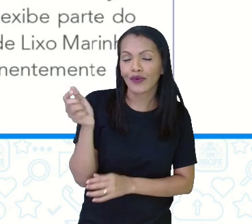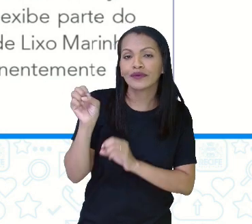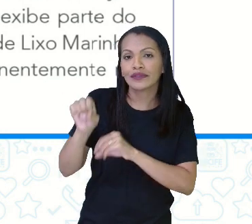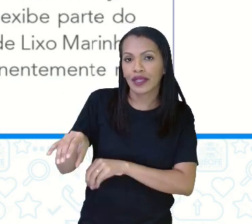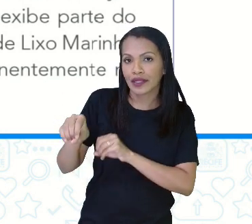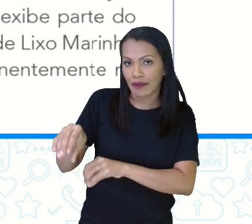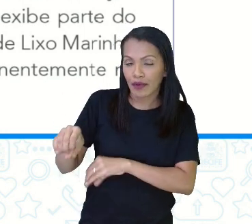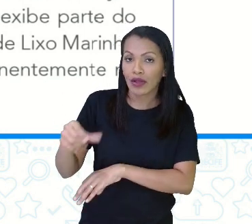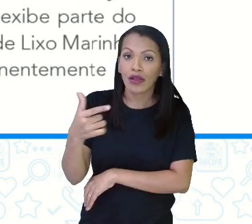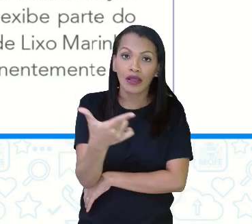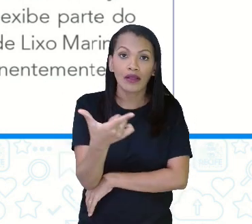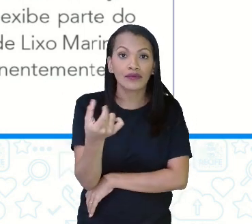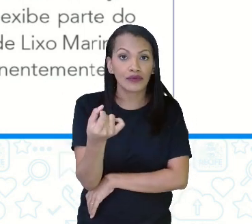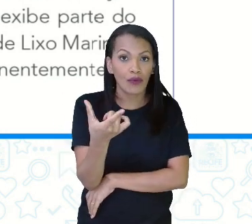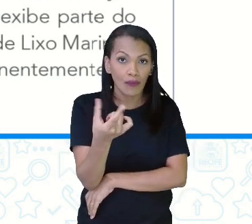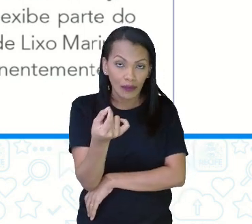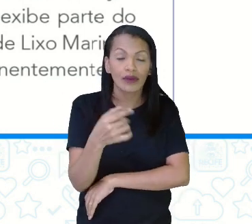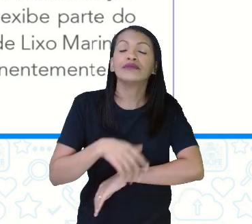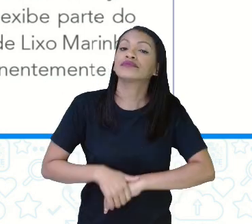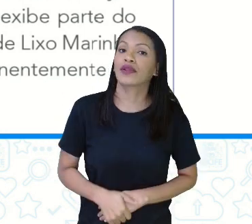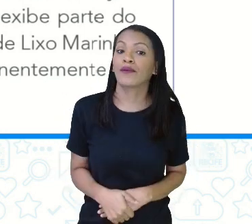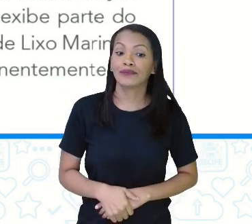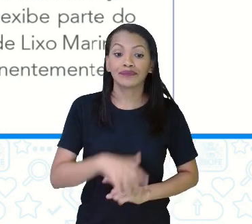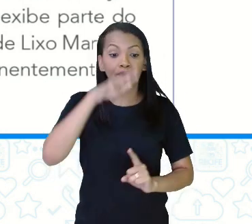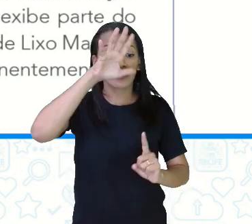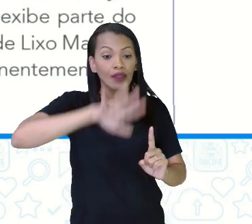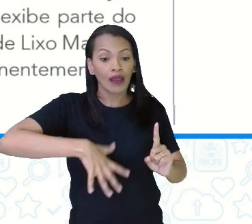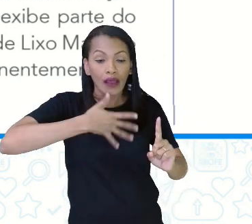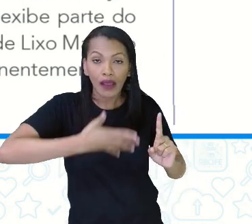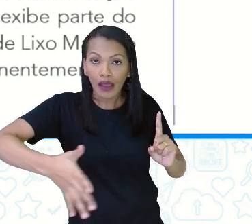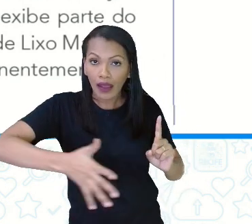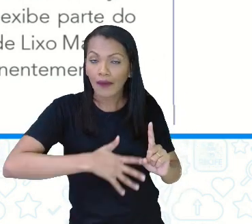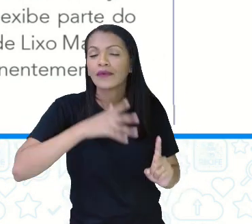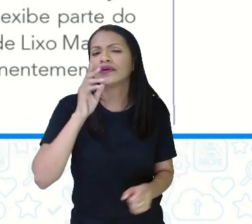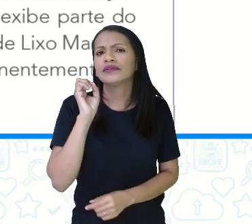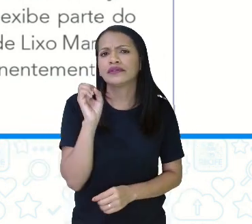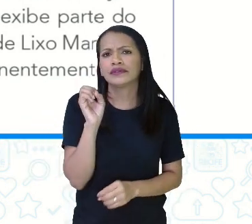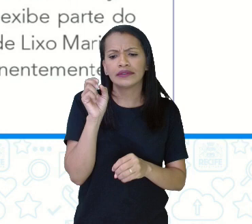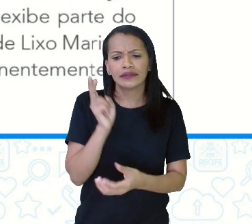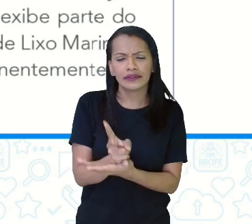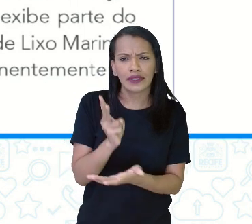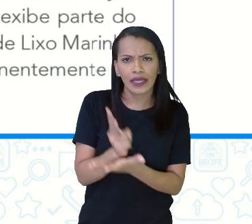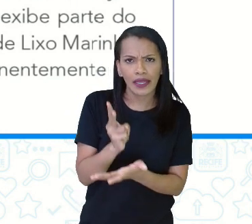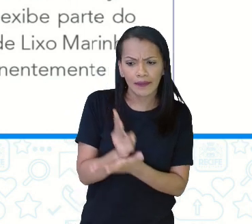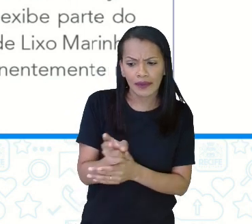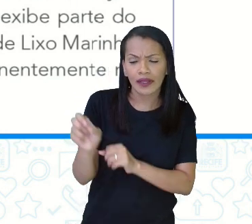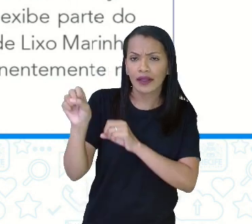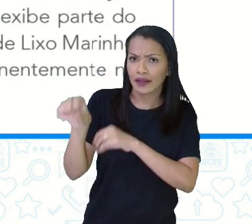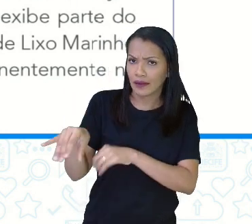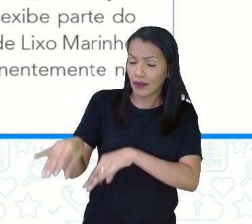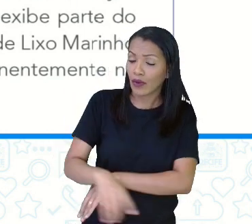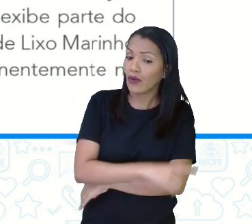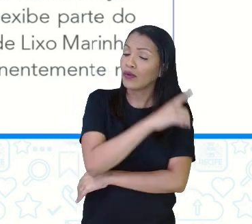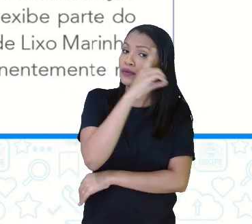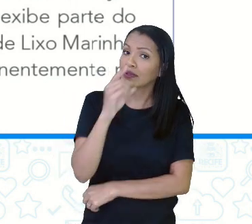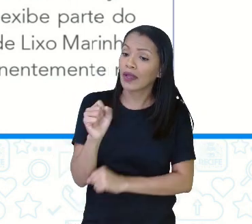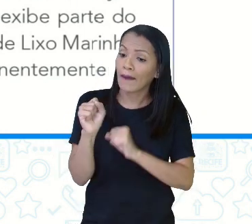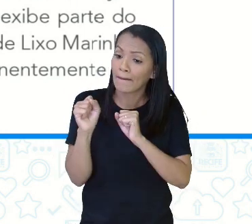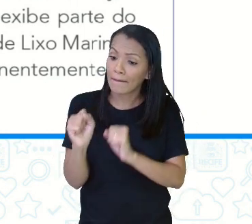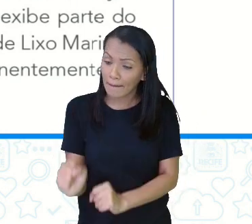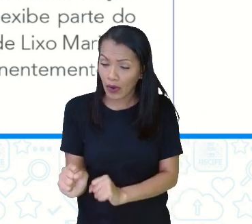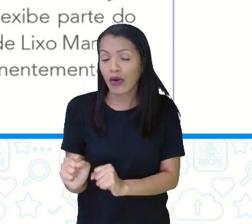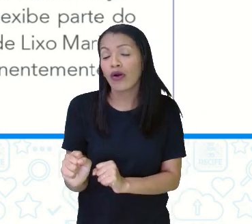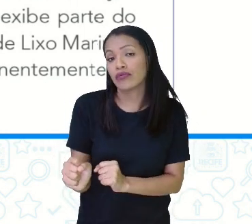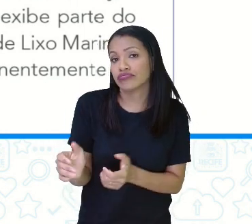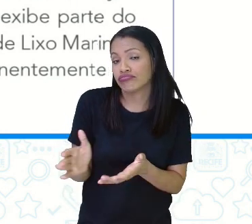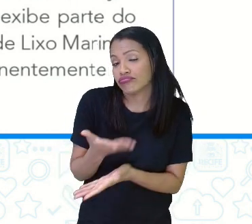ao Dia Mundial de Limpeza de Praias, que acontece sempre em setembro, o dia pode variar, a administração de